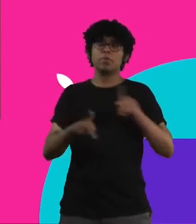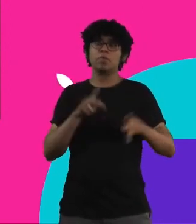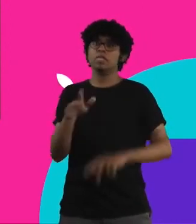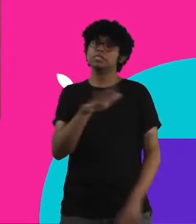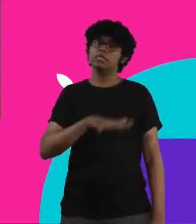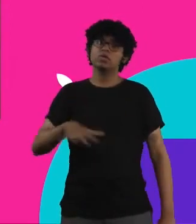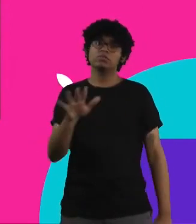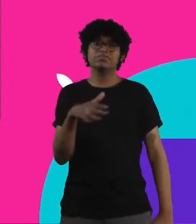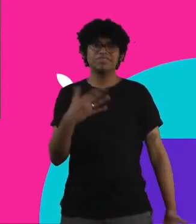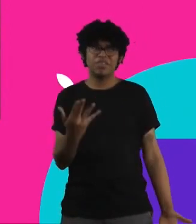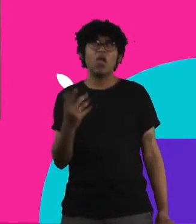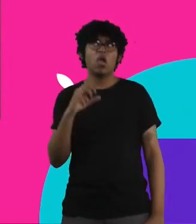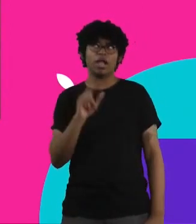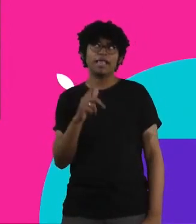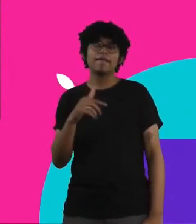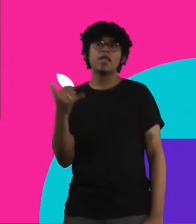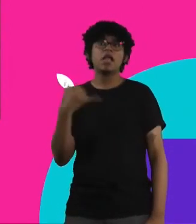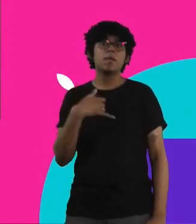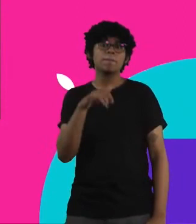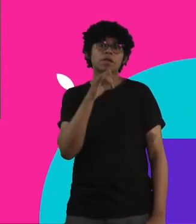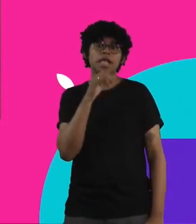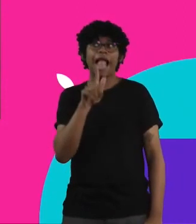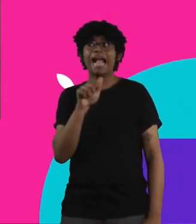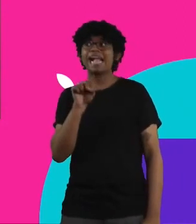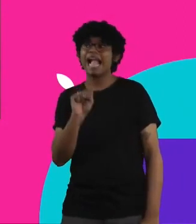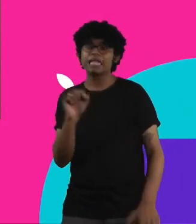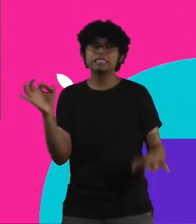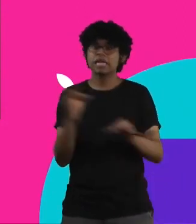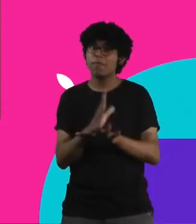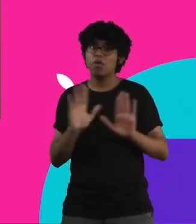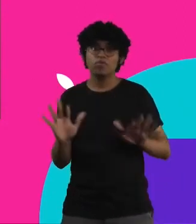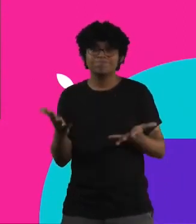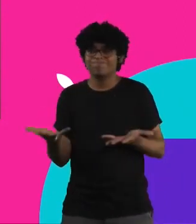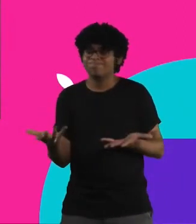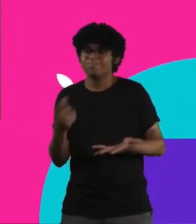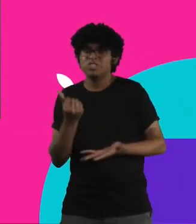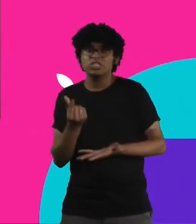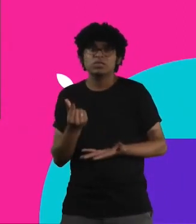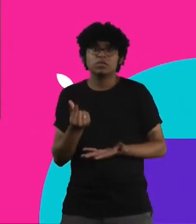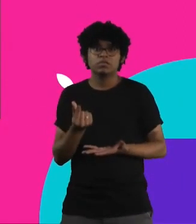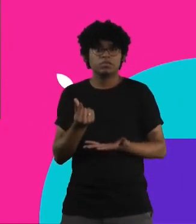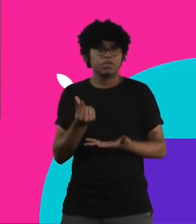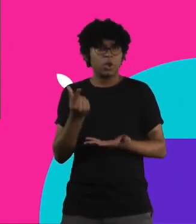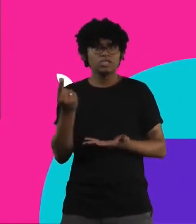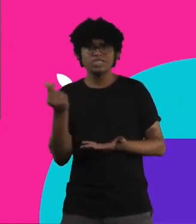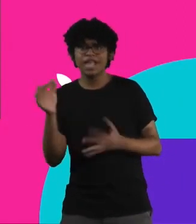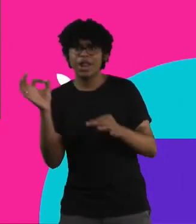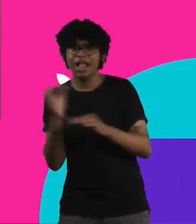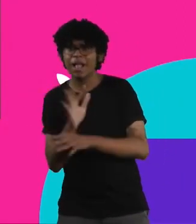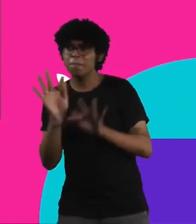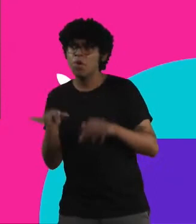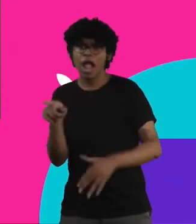quando a Gabriela fala para mim que o dinheiro do gás acabou, já tem um erro ali que é o dinheiro do gás